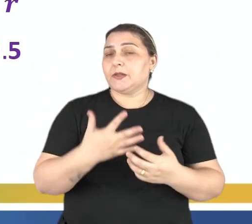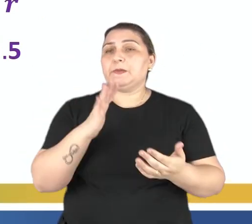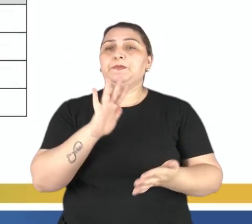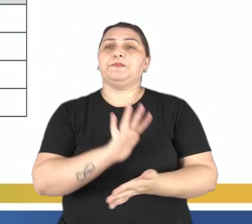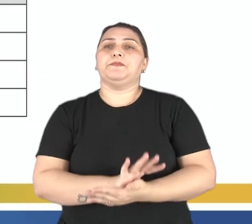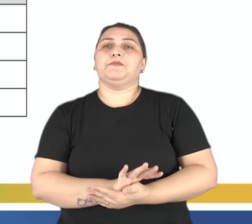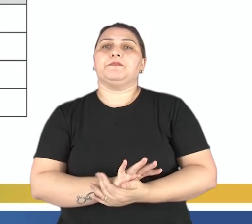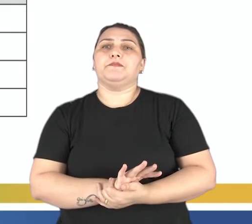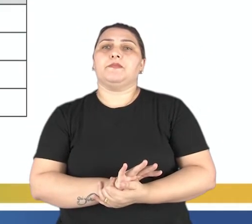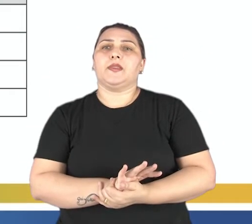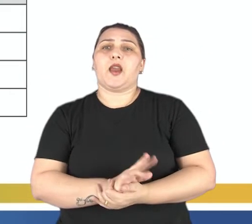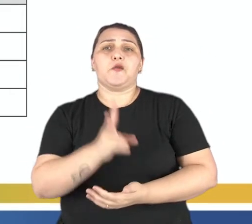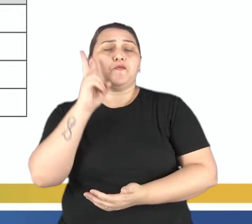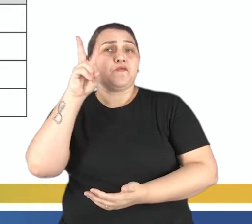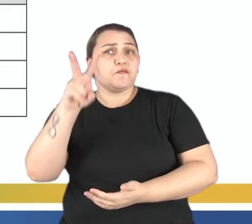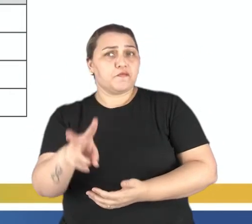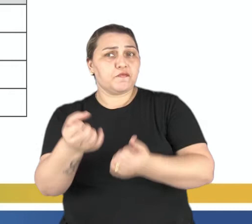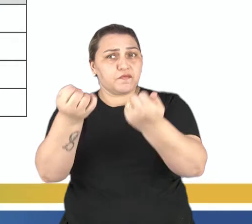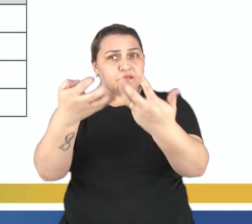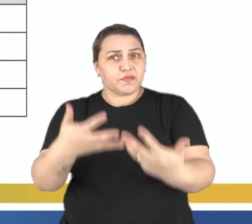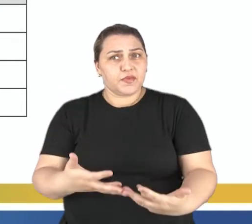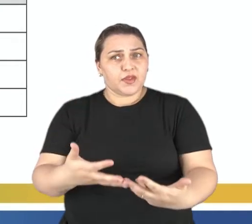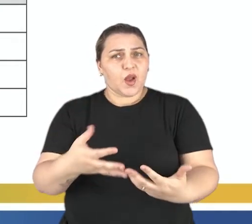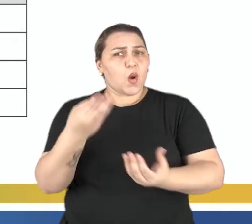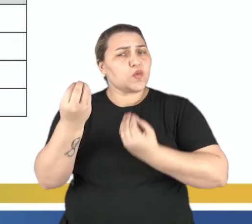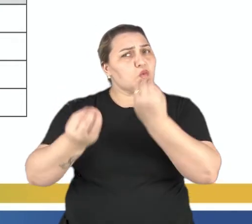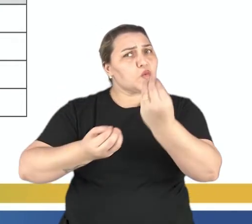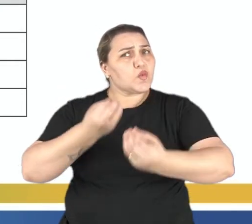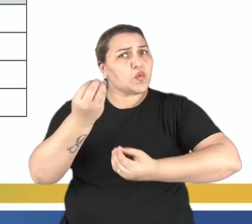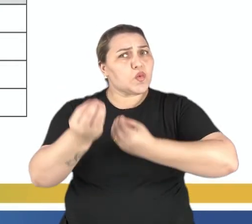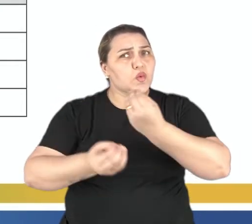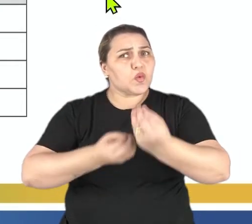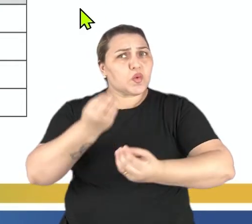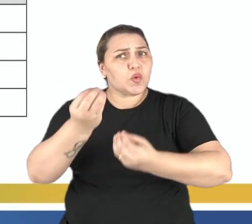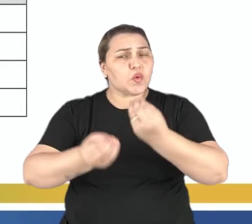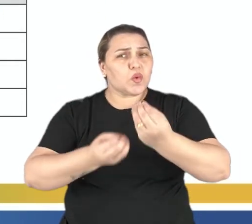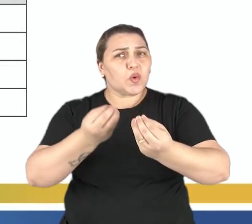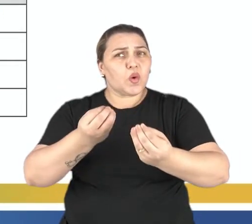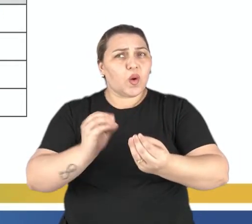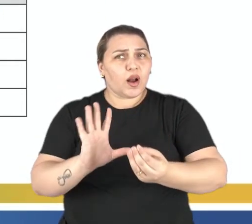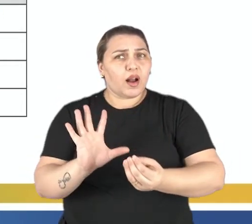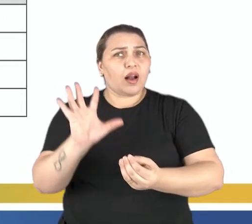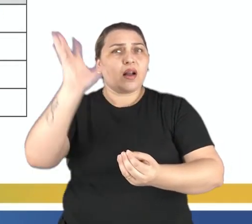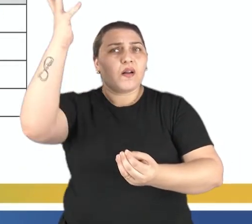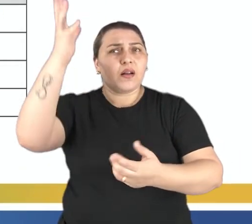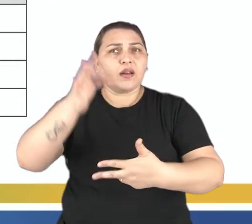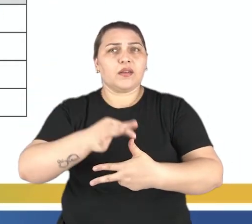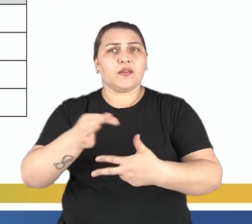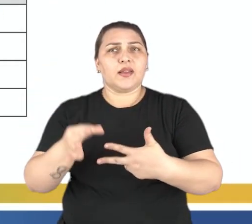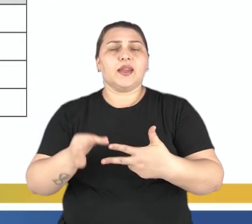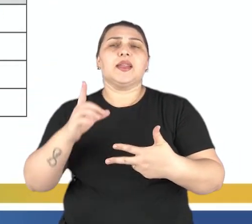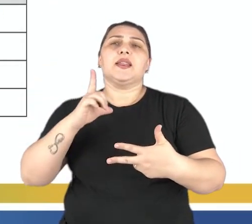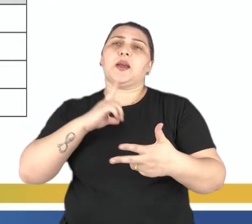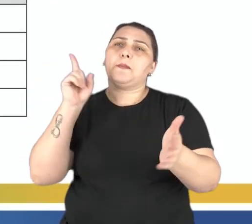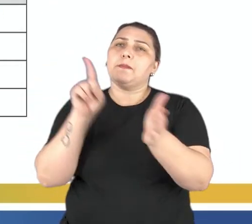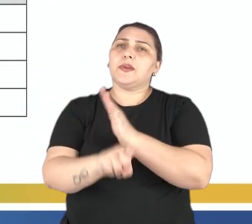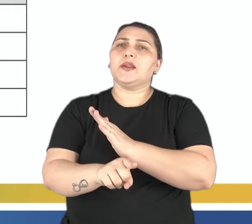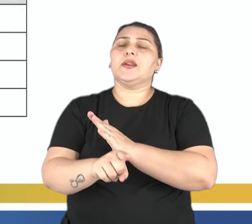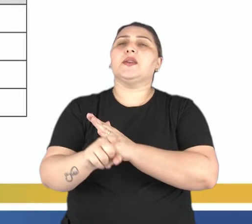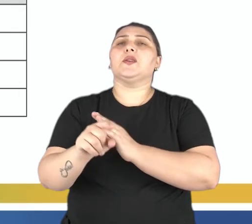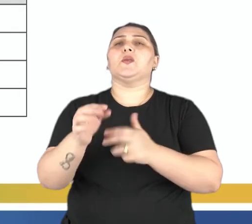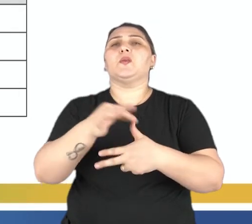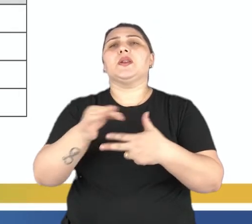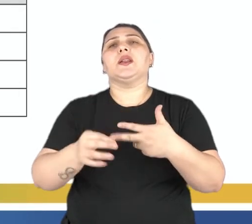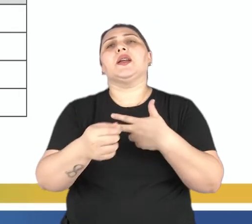isso. Como a gente vinha comentando com você, como isso seria abordado no Enem? Temos aqui uma questão do Enem de